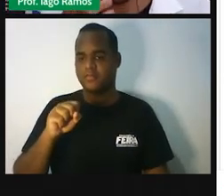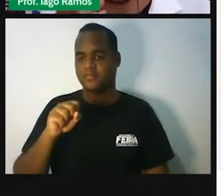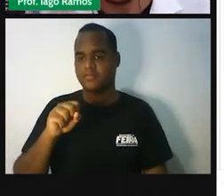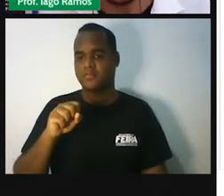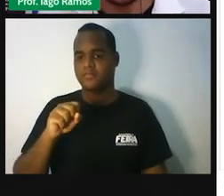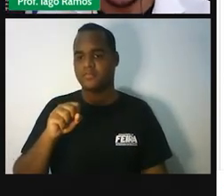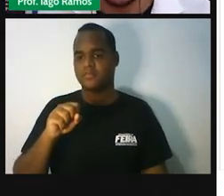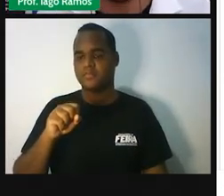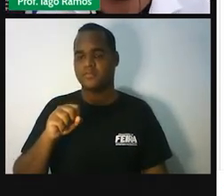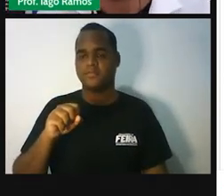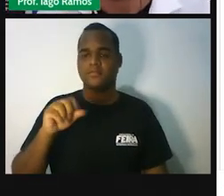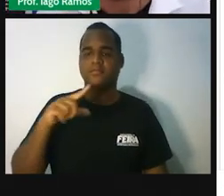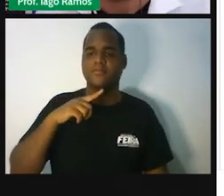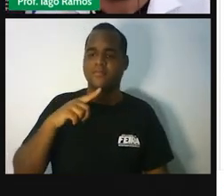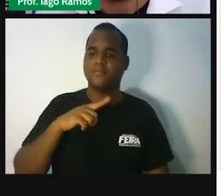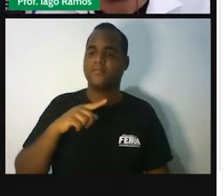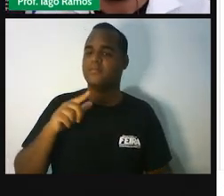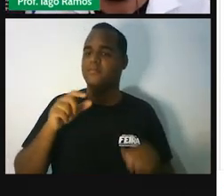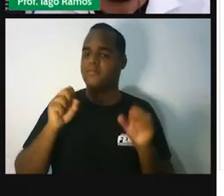letras, certo?